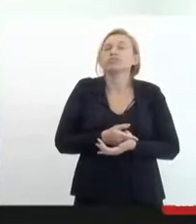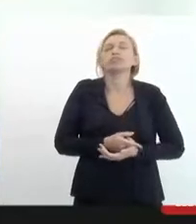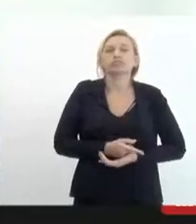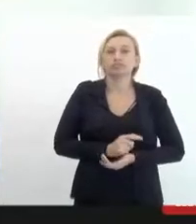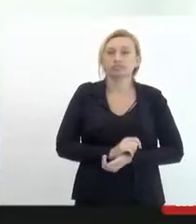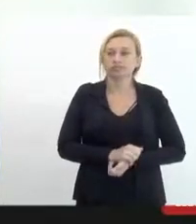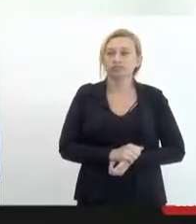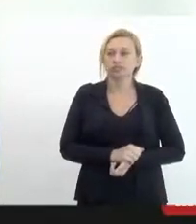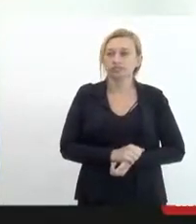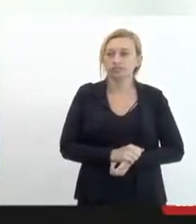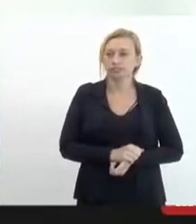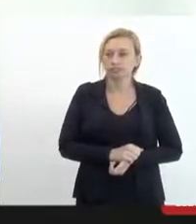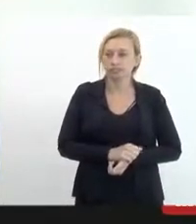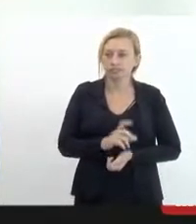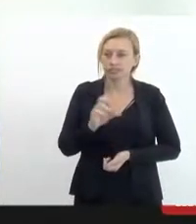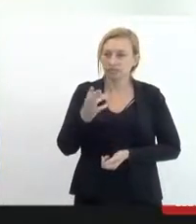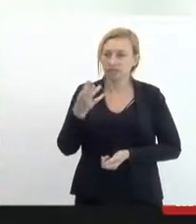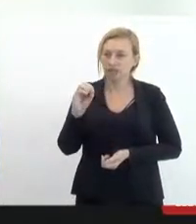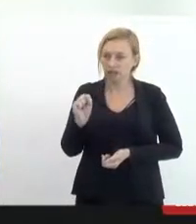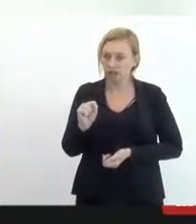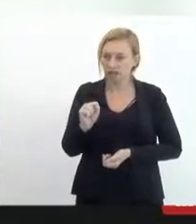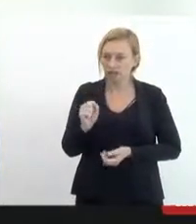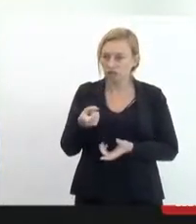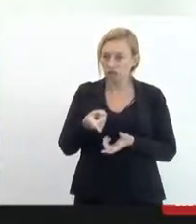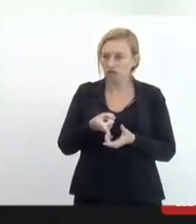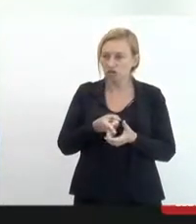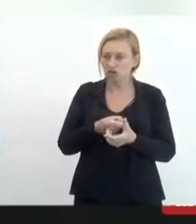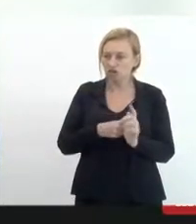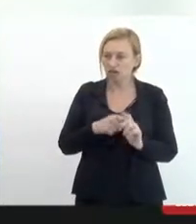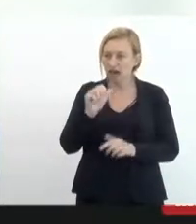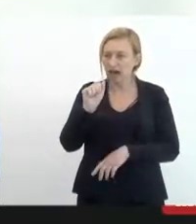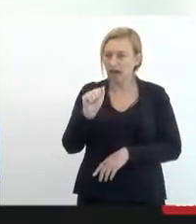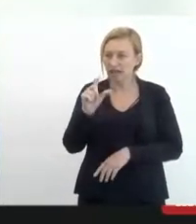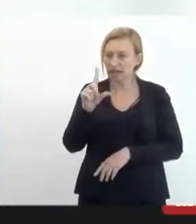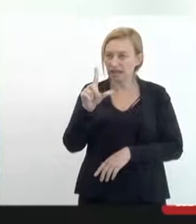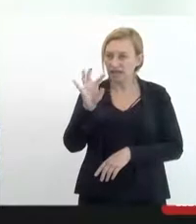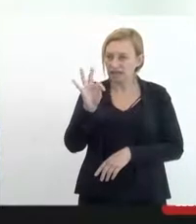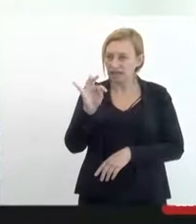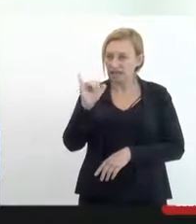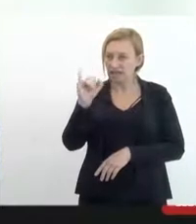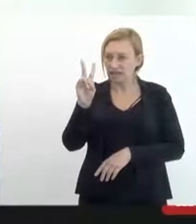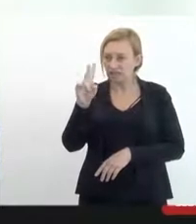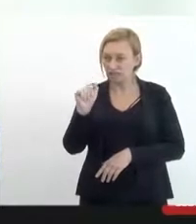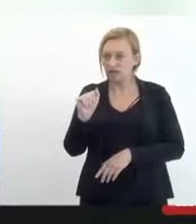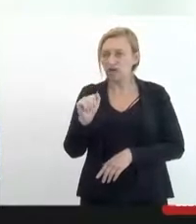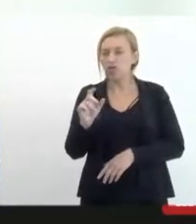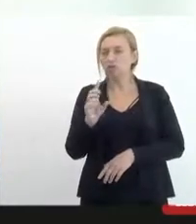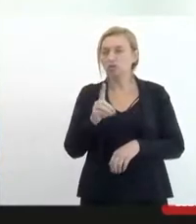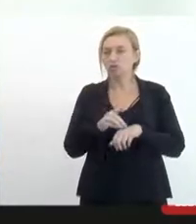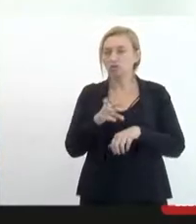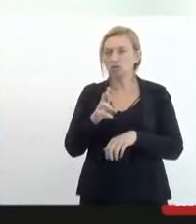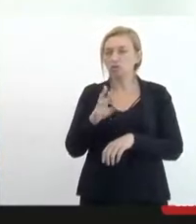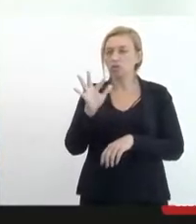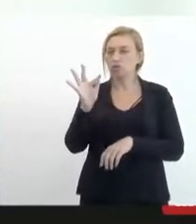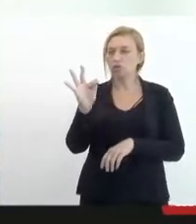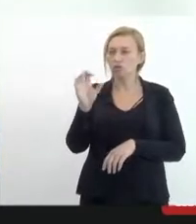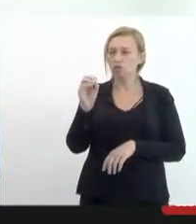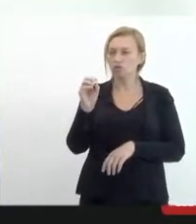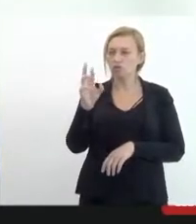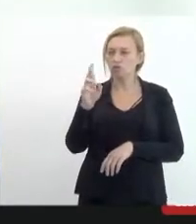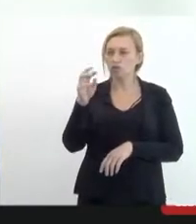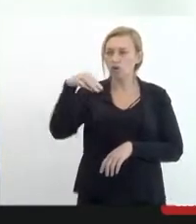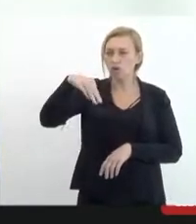para pagamento de créditos escritos em dívida ativa. O doutor Fortunato